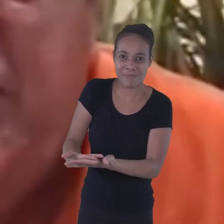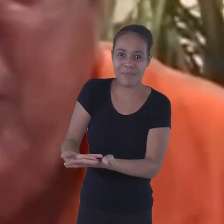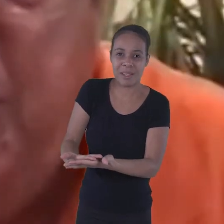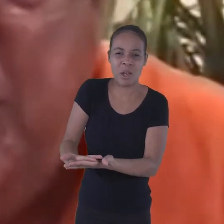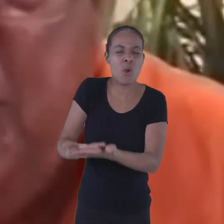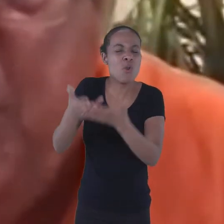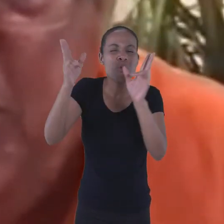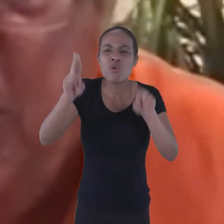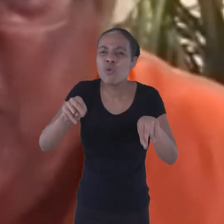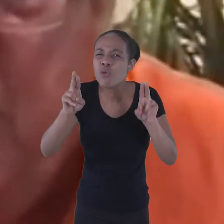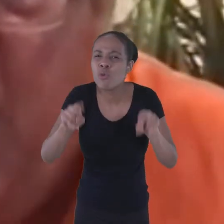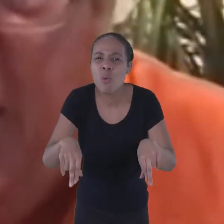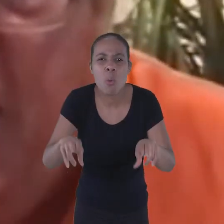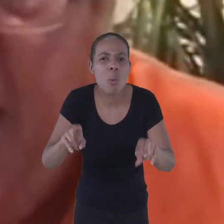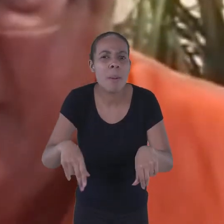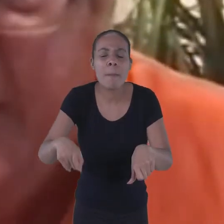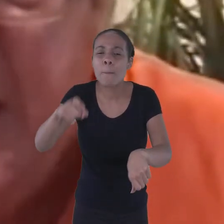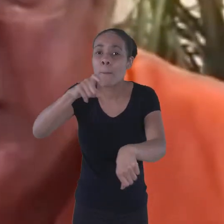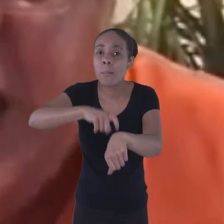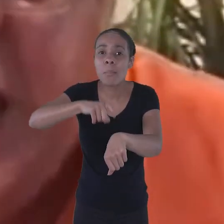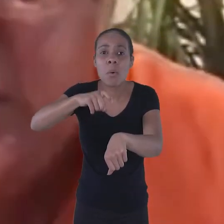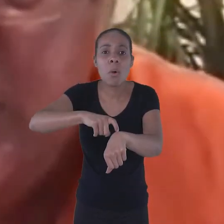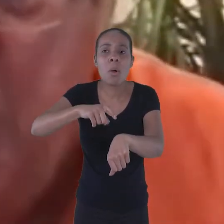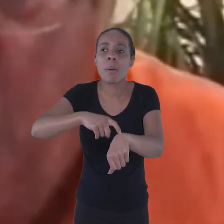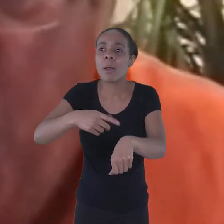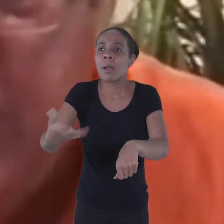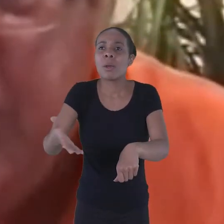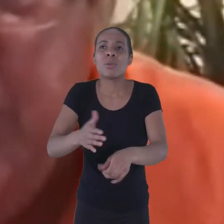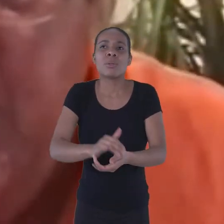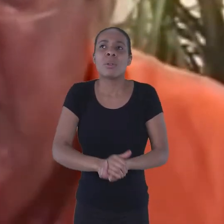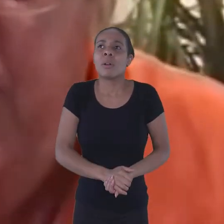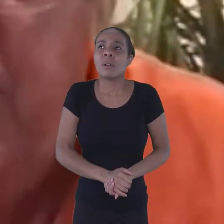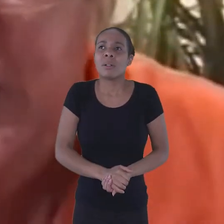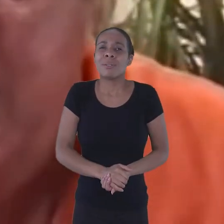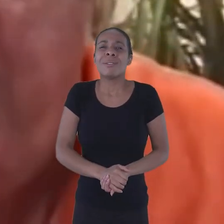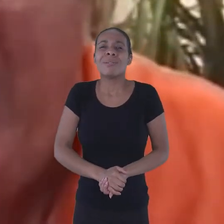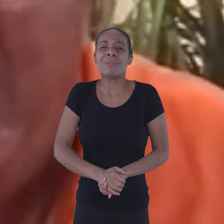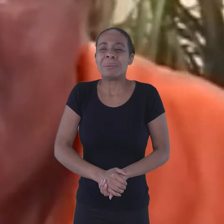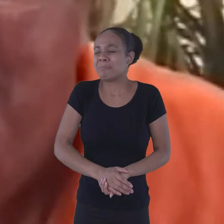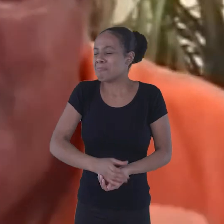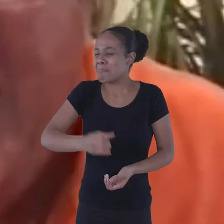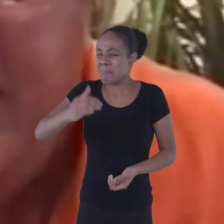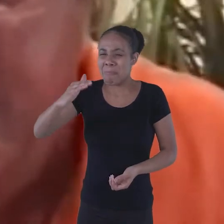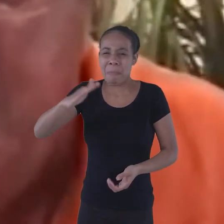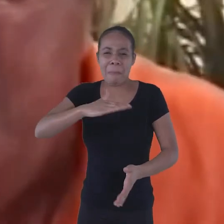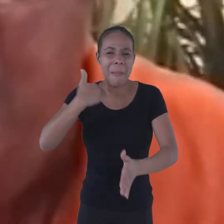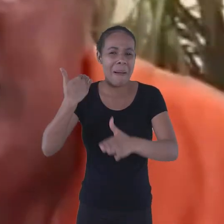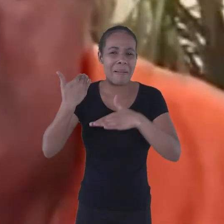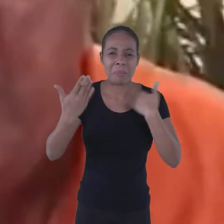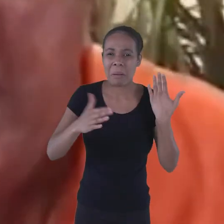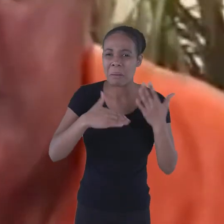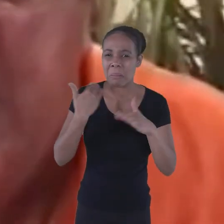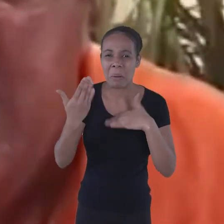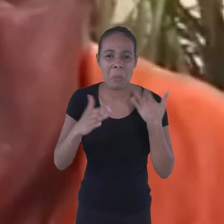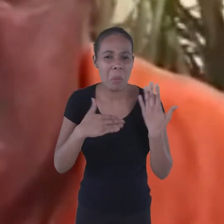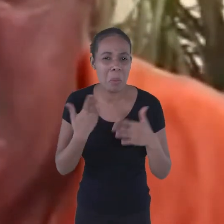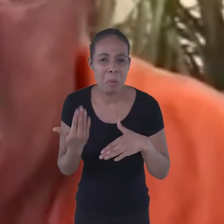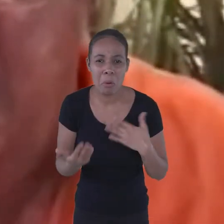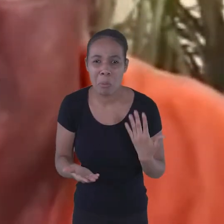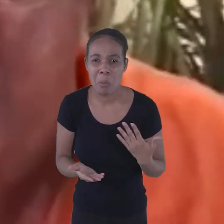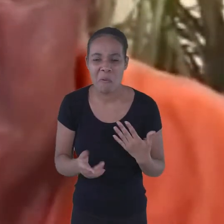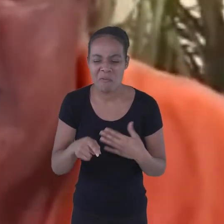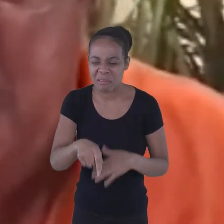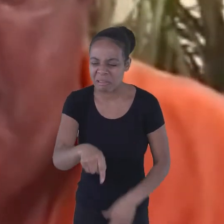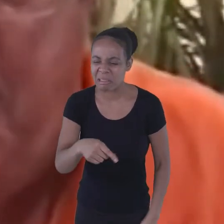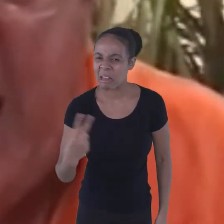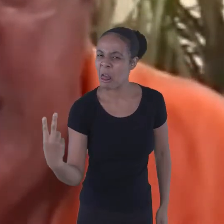prepotência, a sentença de morte. Você não vale merda nenhuma, você não tem grana,